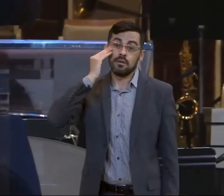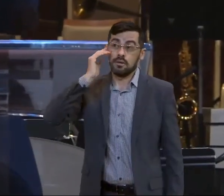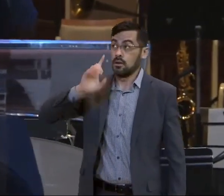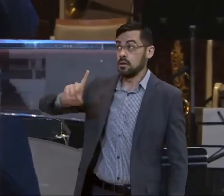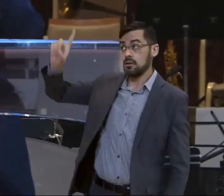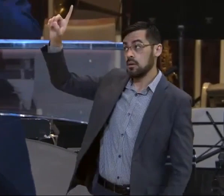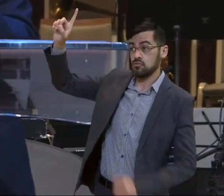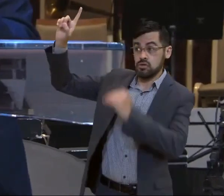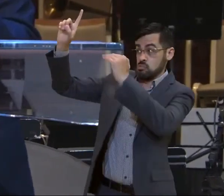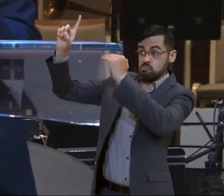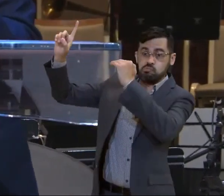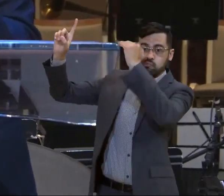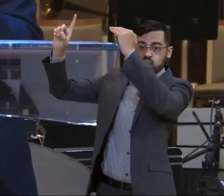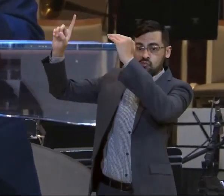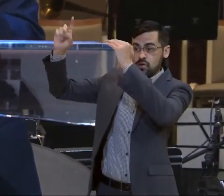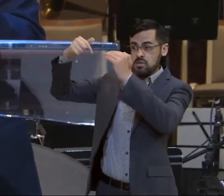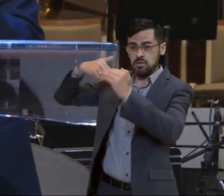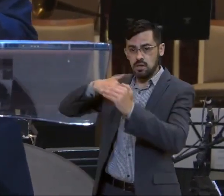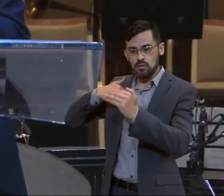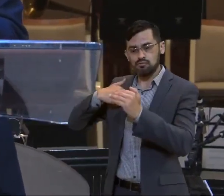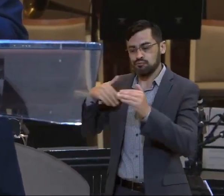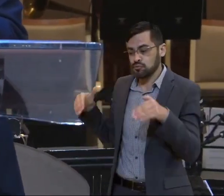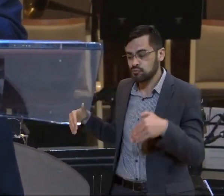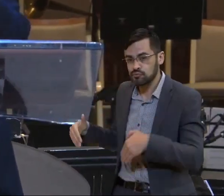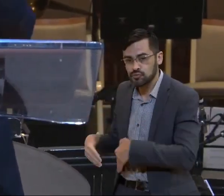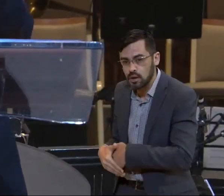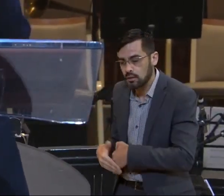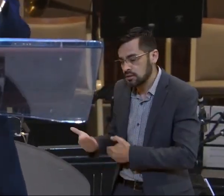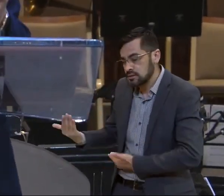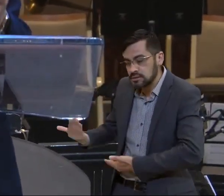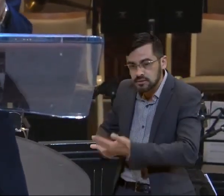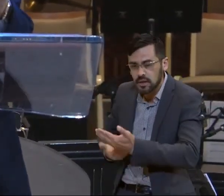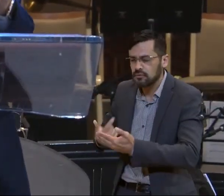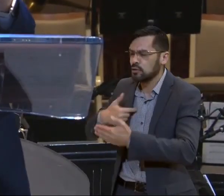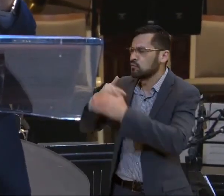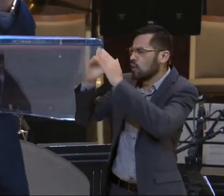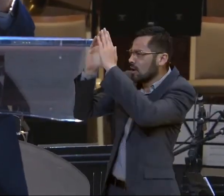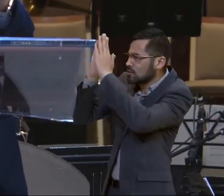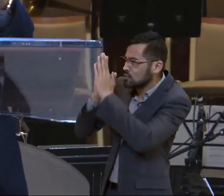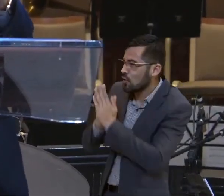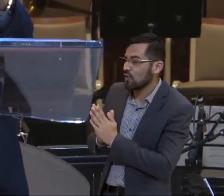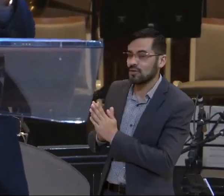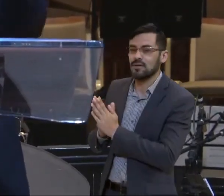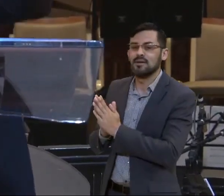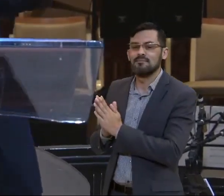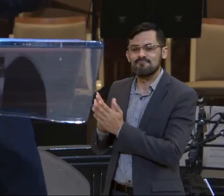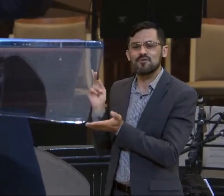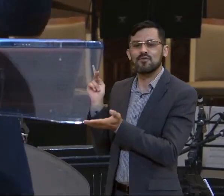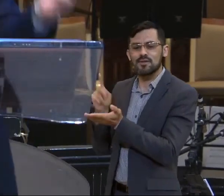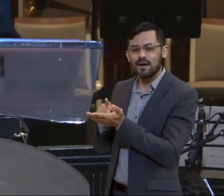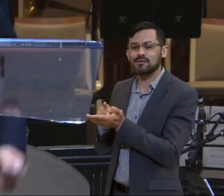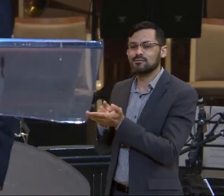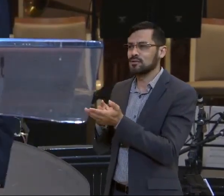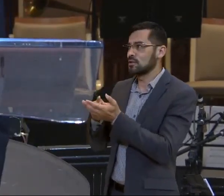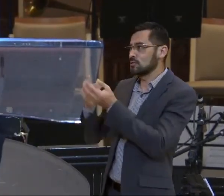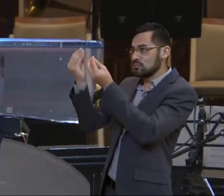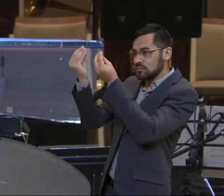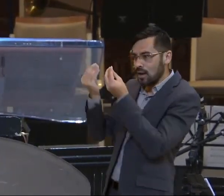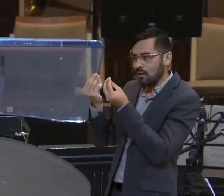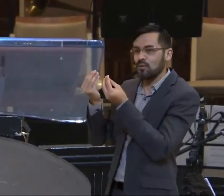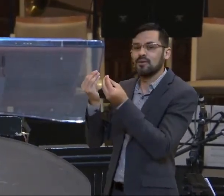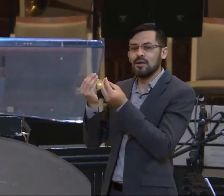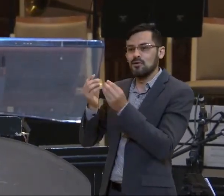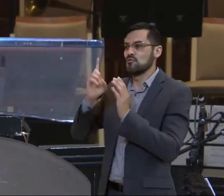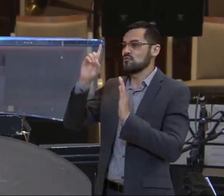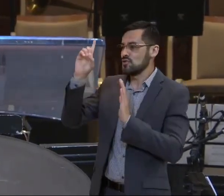Deus e que eu sou apenas criatura e que eu sou adorador por direito de Deus de